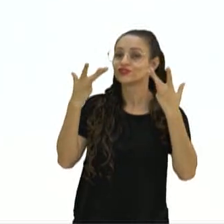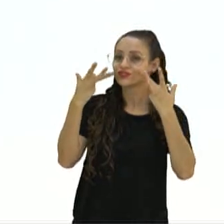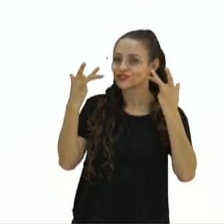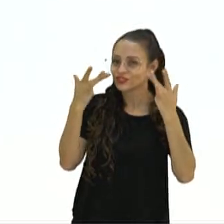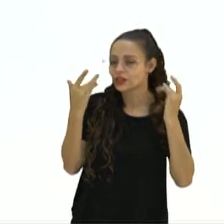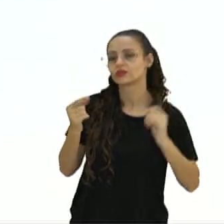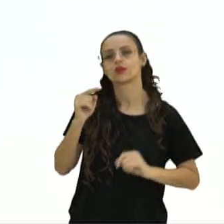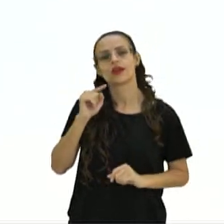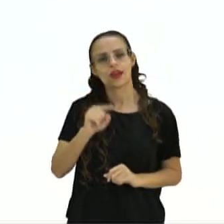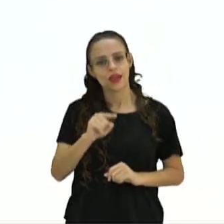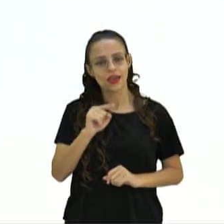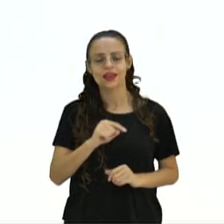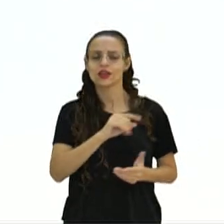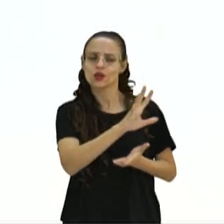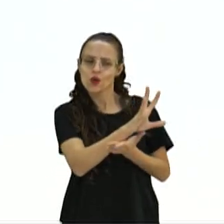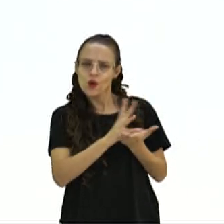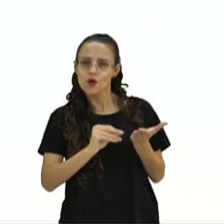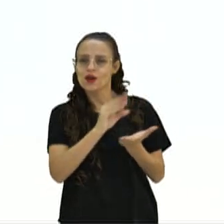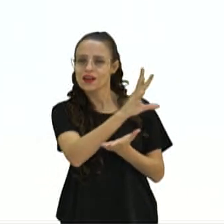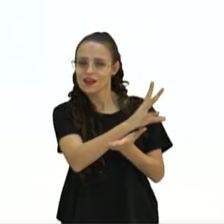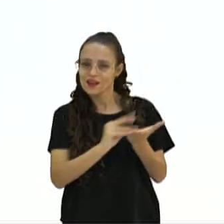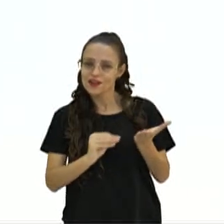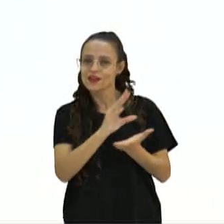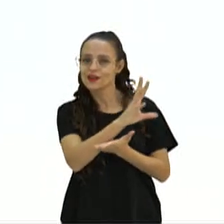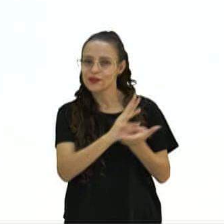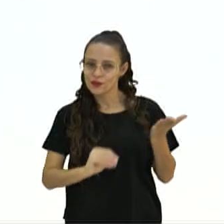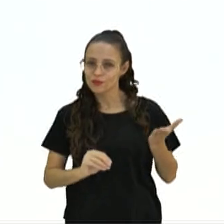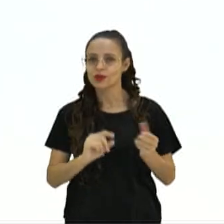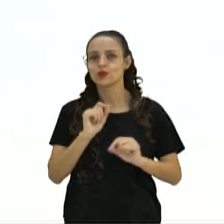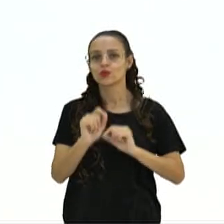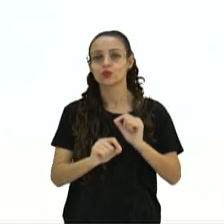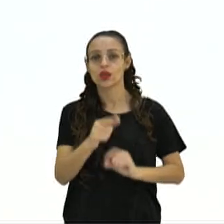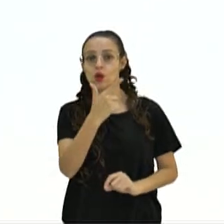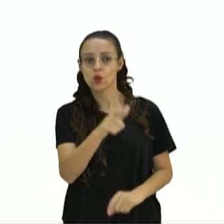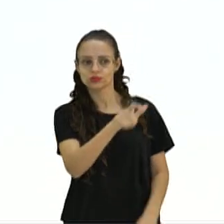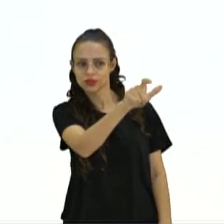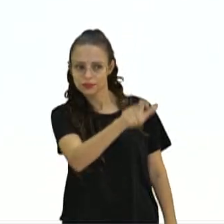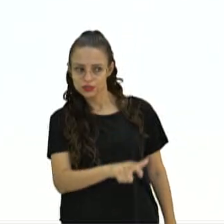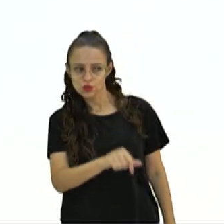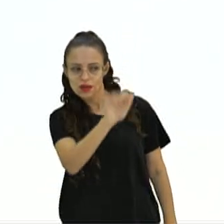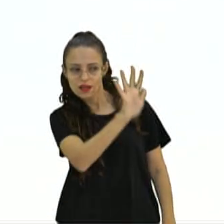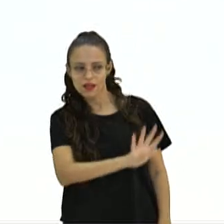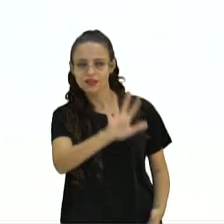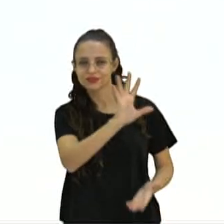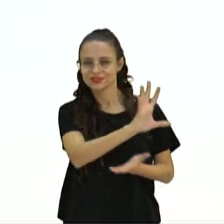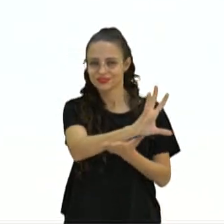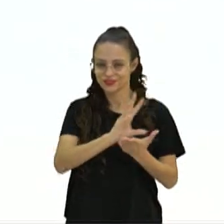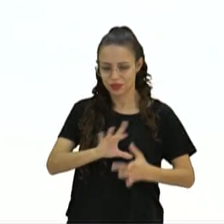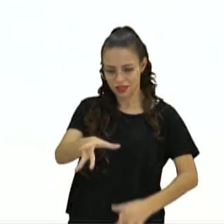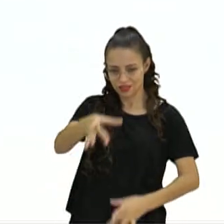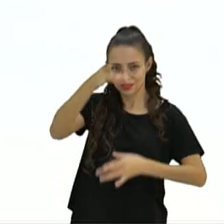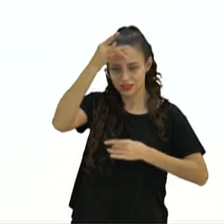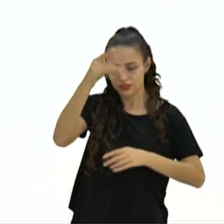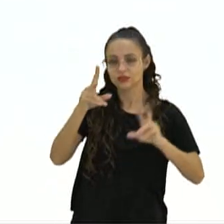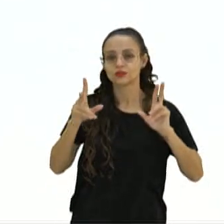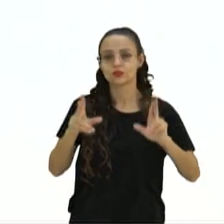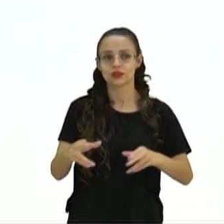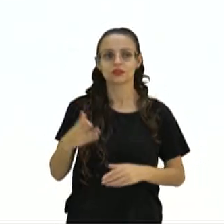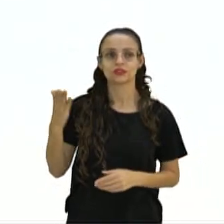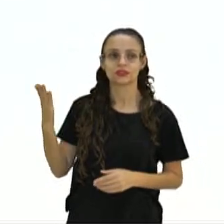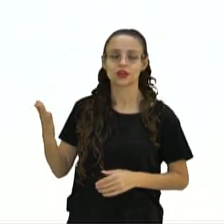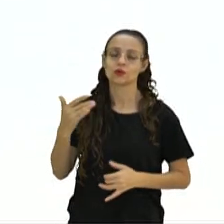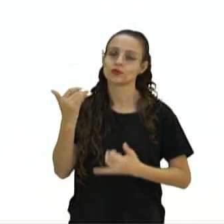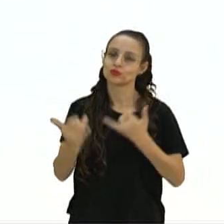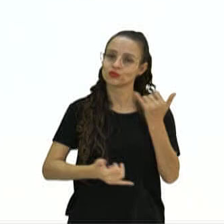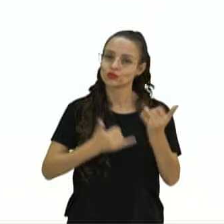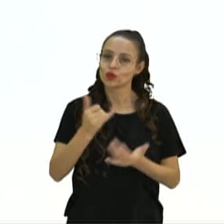Então, é a situação de imitação. Então, é imitar o que o outro está retratando, né? Então, na primeira situação, né, então, o jogo de